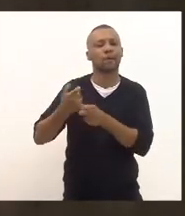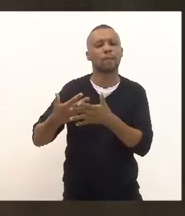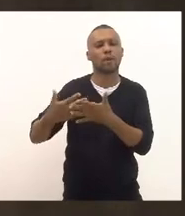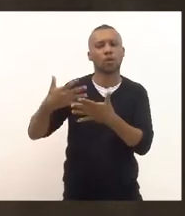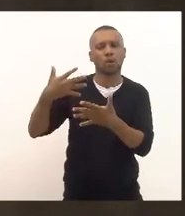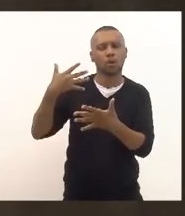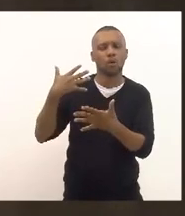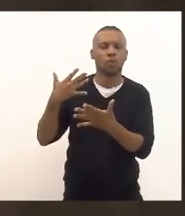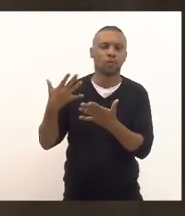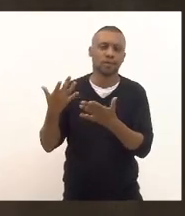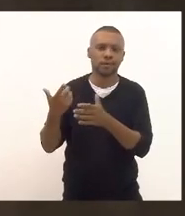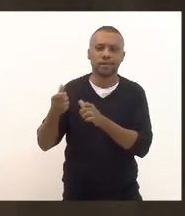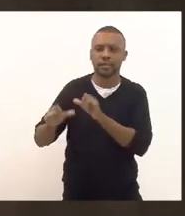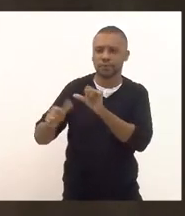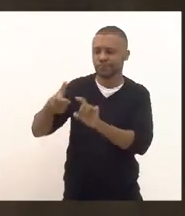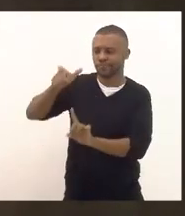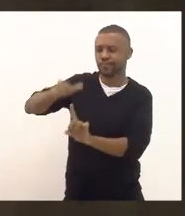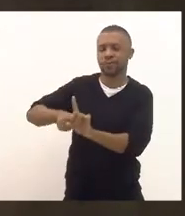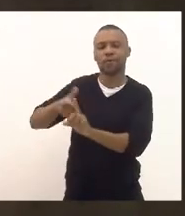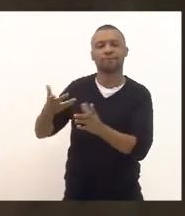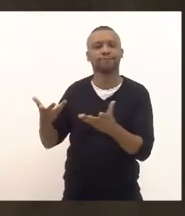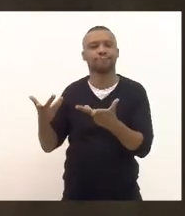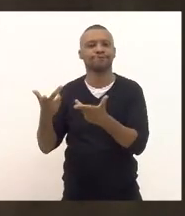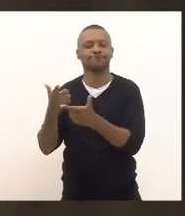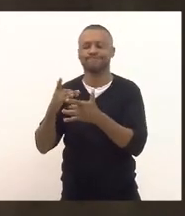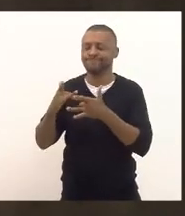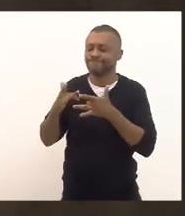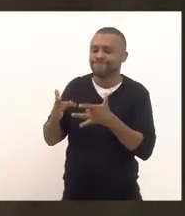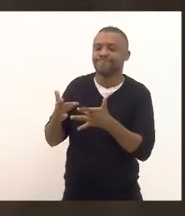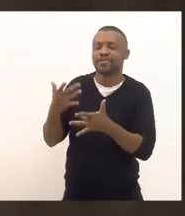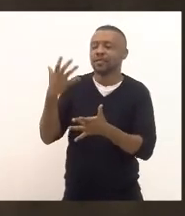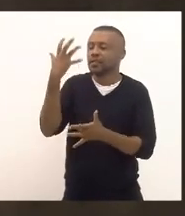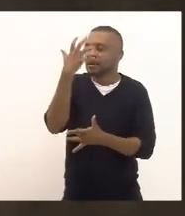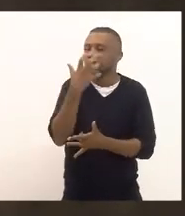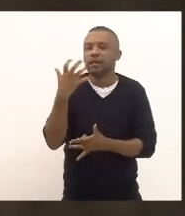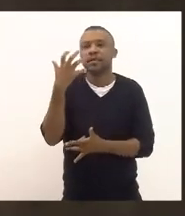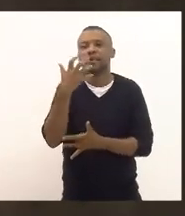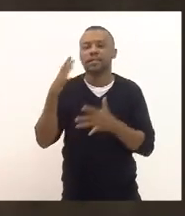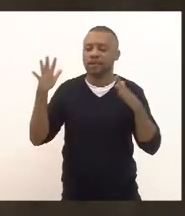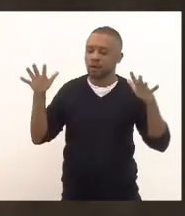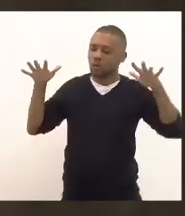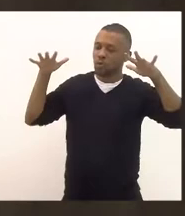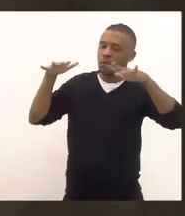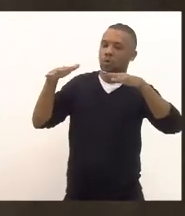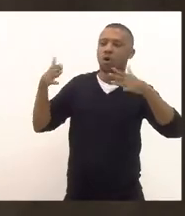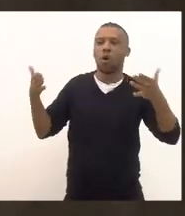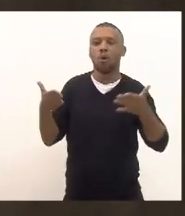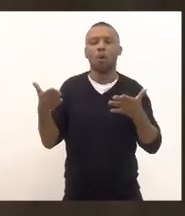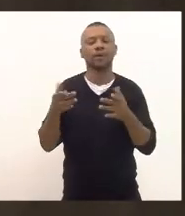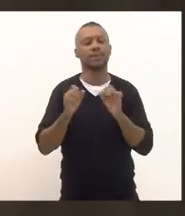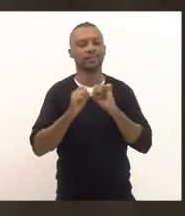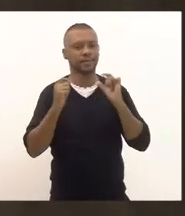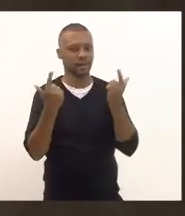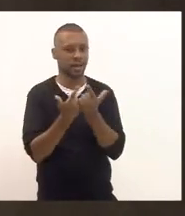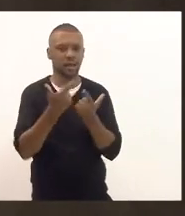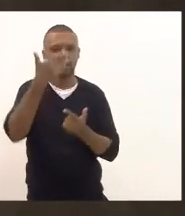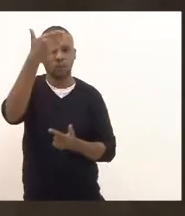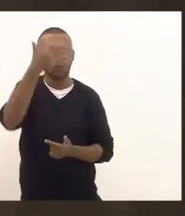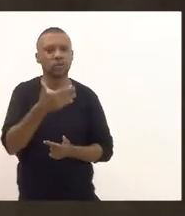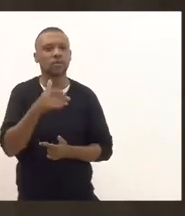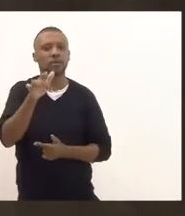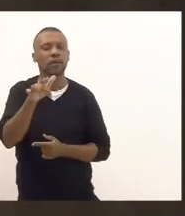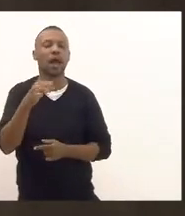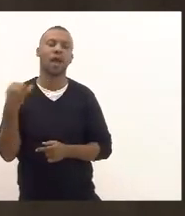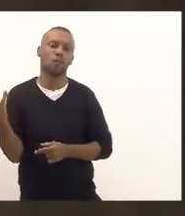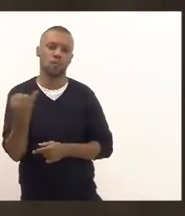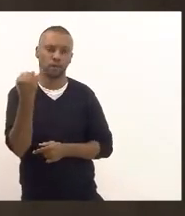atrás e que se tornou essa pessoa maravilhosa que encanta a todos aqui na alerj mostrando o que é